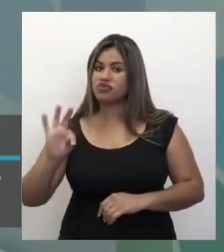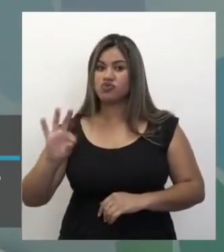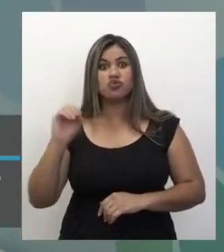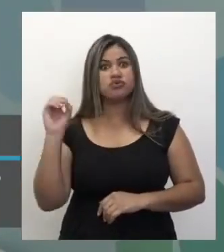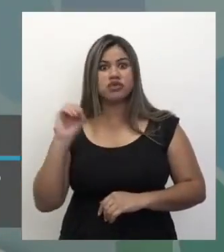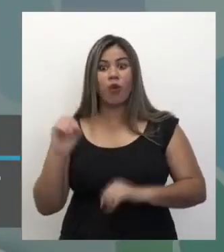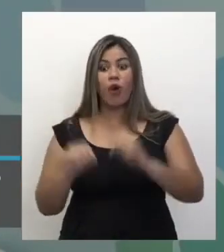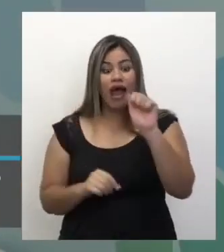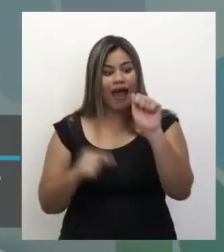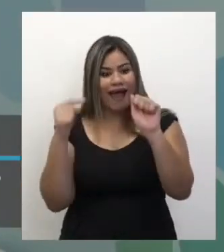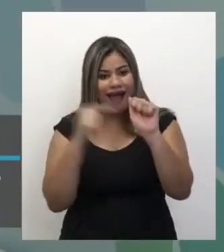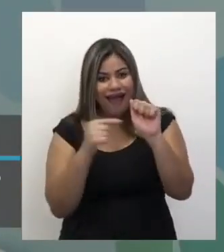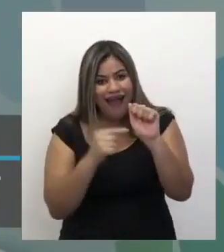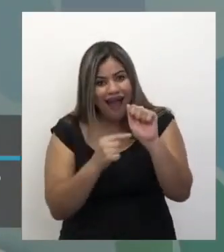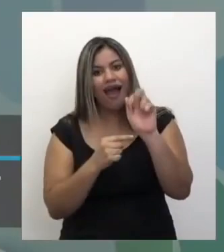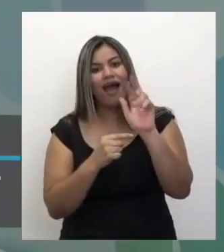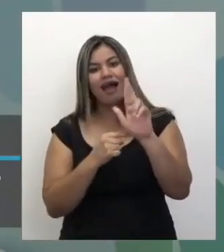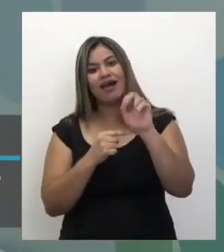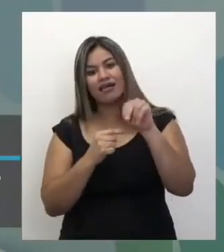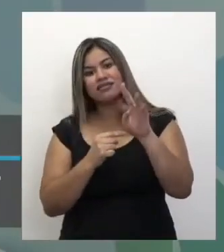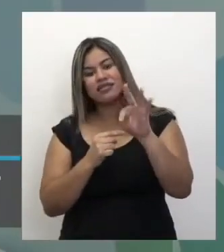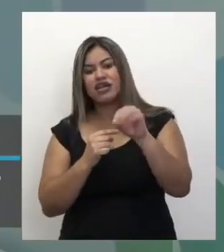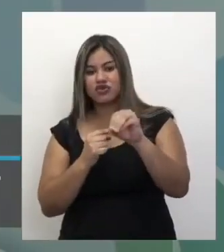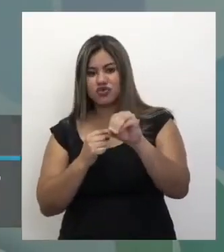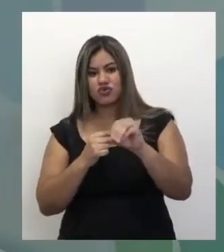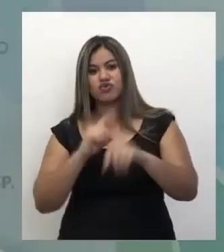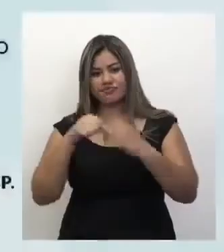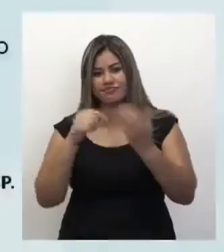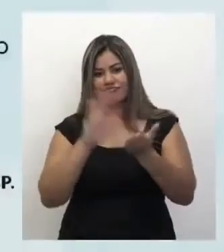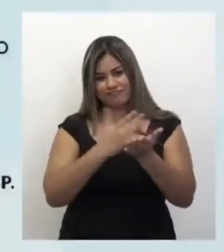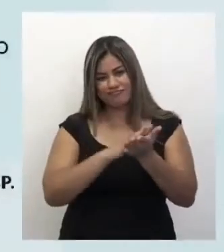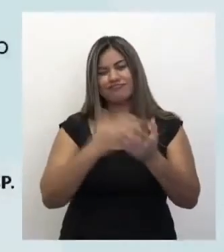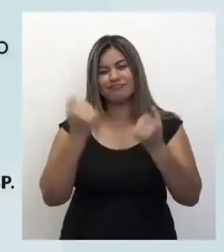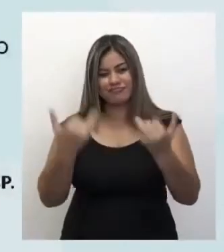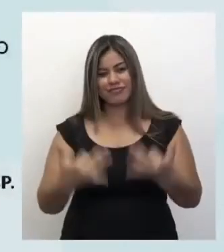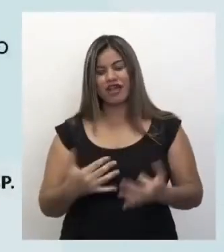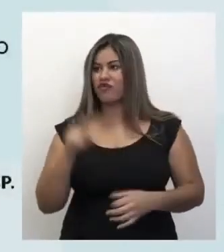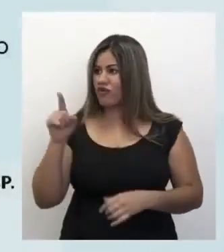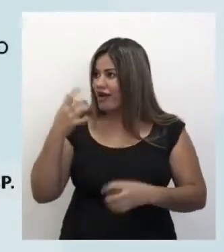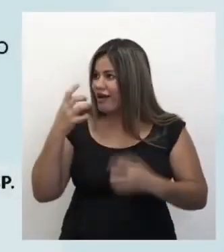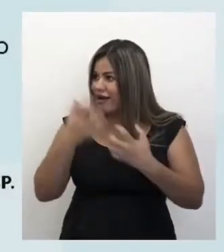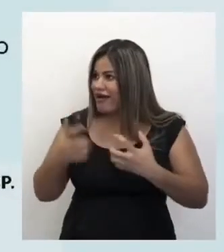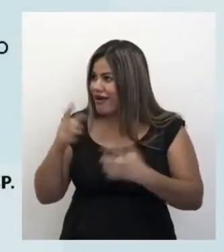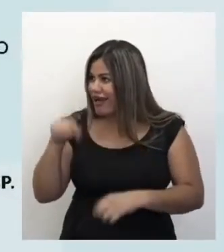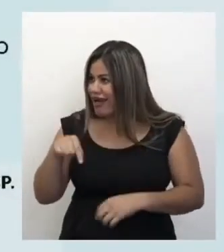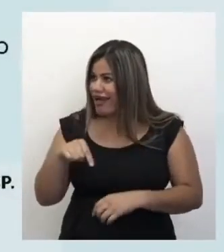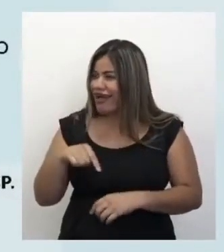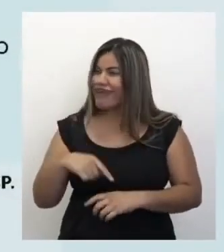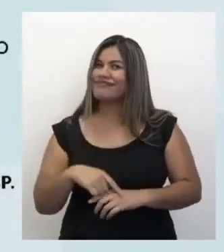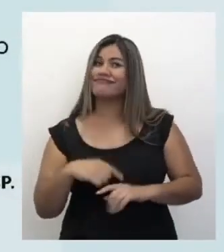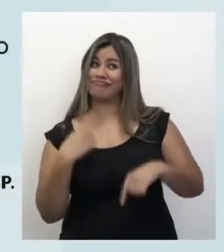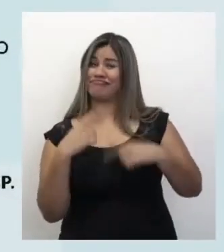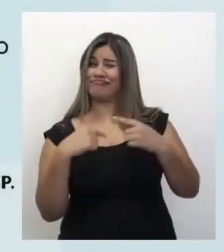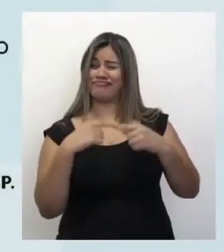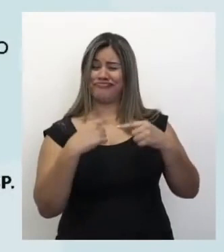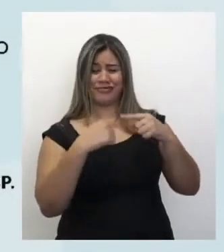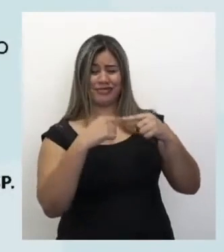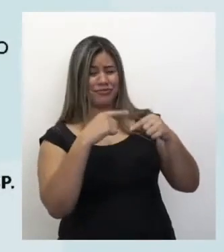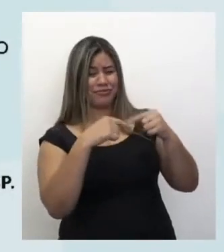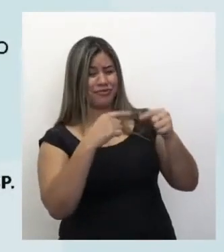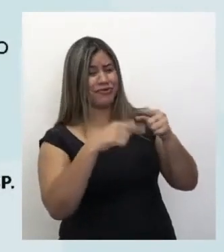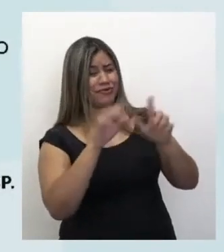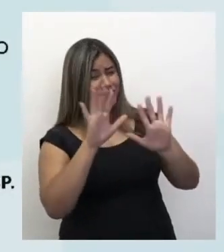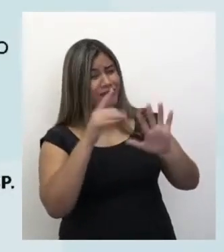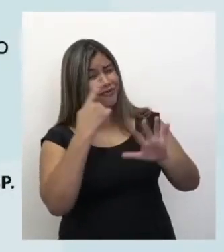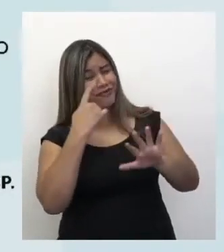lembra. Daqui a pouco a gente vai falar desse sambinha aí. 3. Você vai cantar? O Arnesto... Ai, depois. Quando aparecer o trecho,